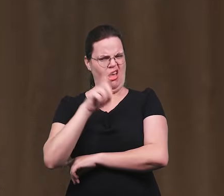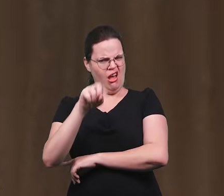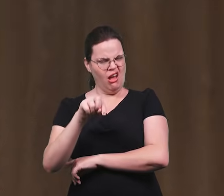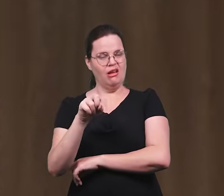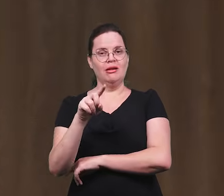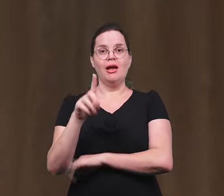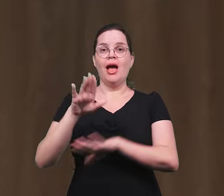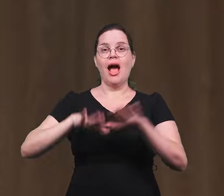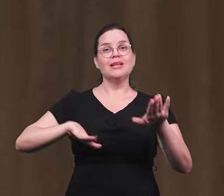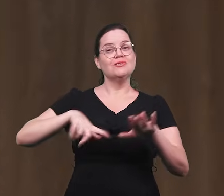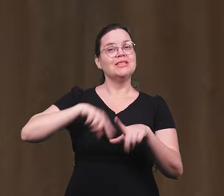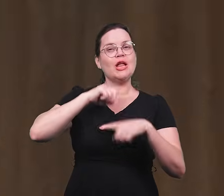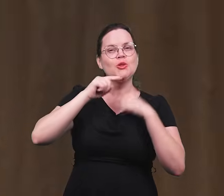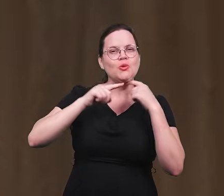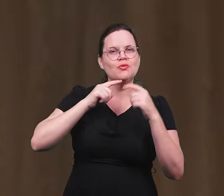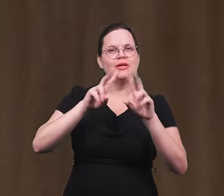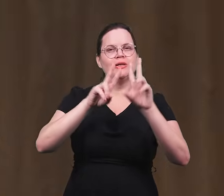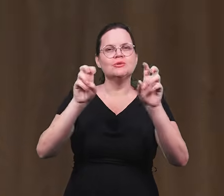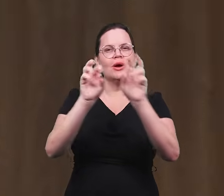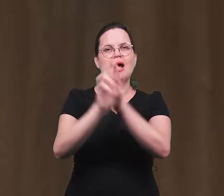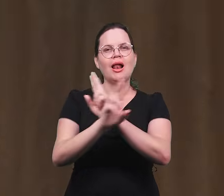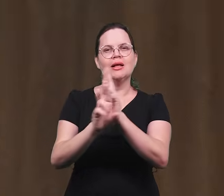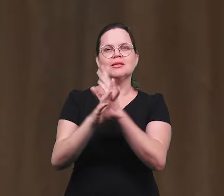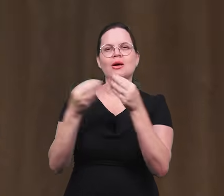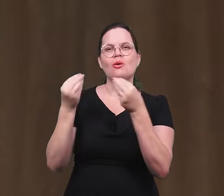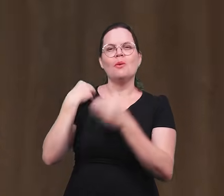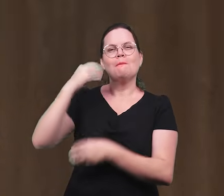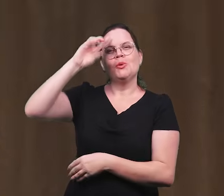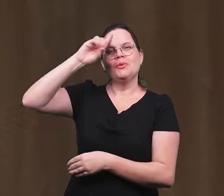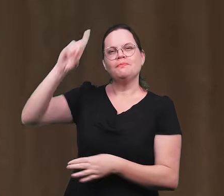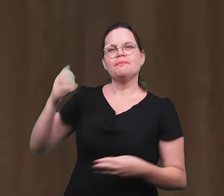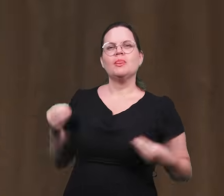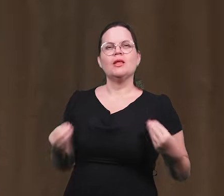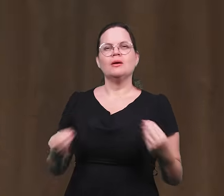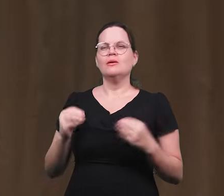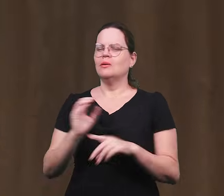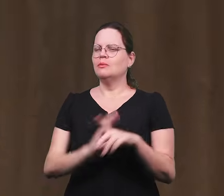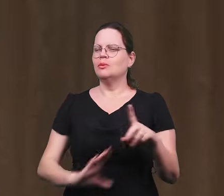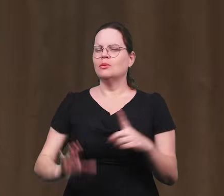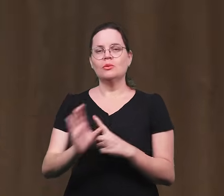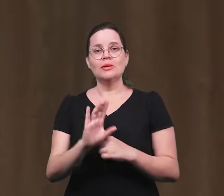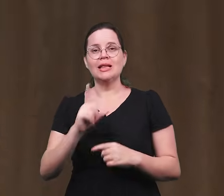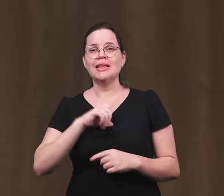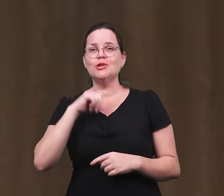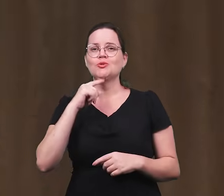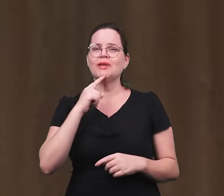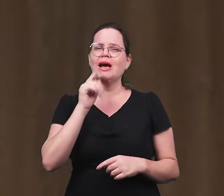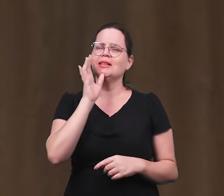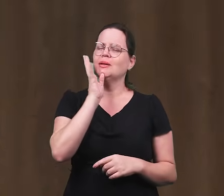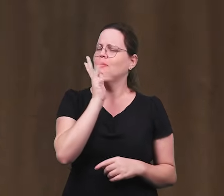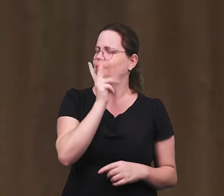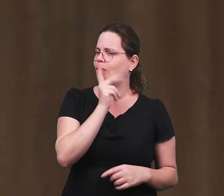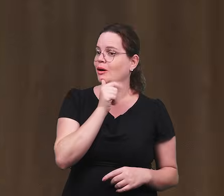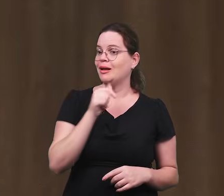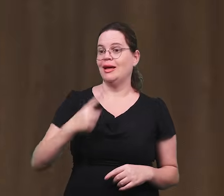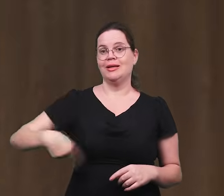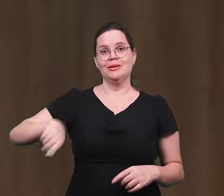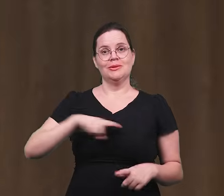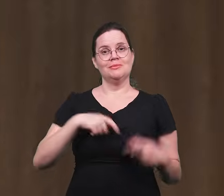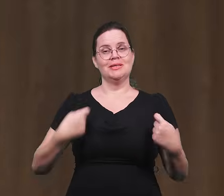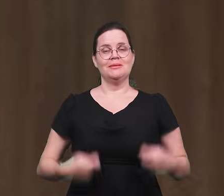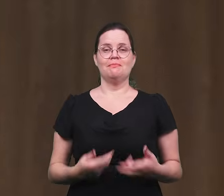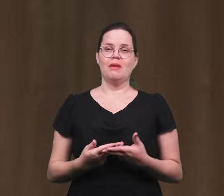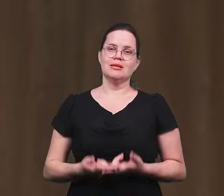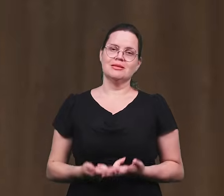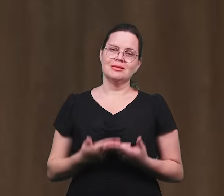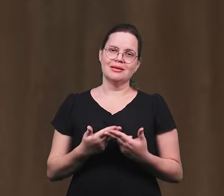como nós nos relacionamos com Deus, como são os nossos cultos. E aí é até um exercício de paciência, porque